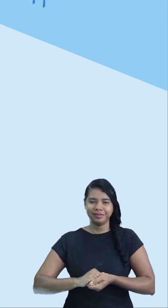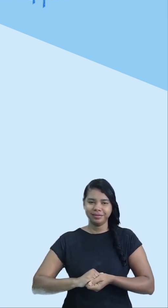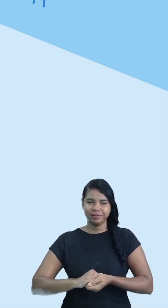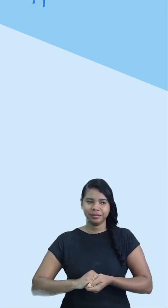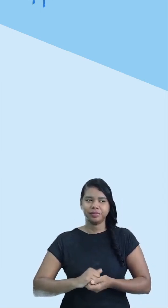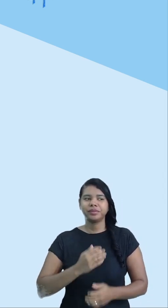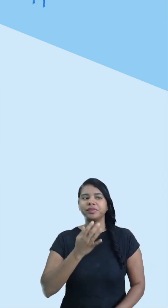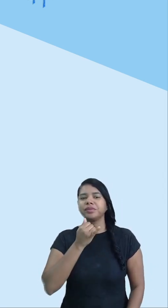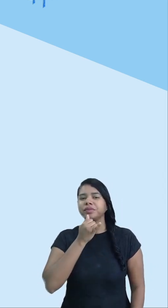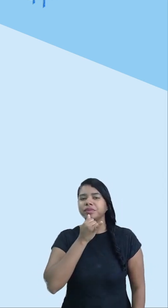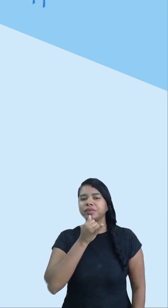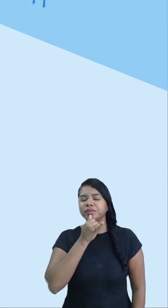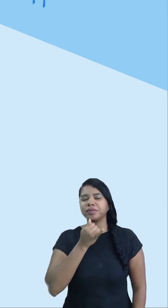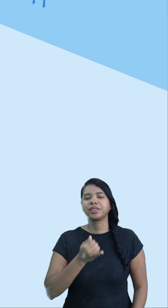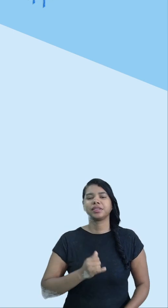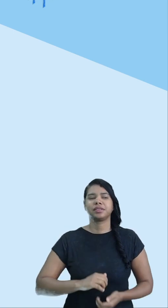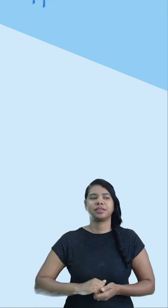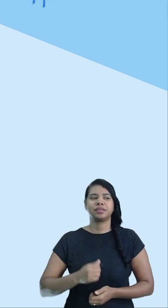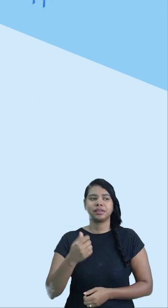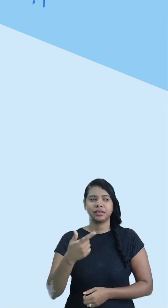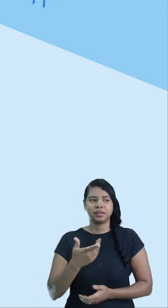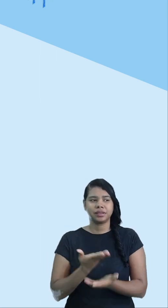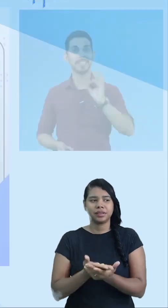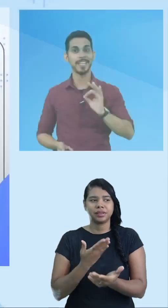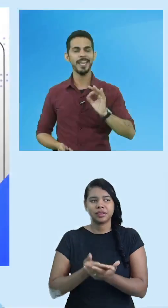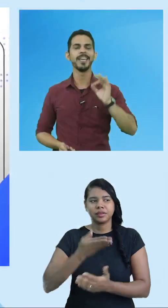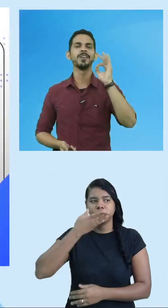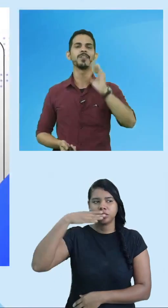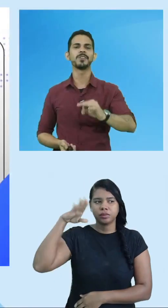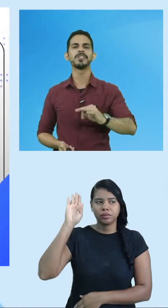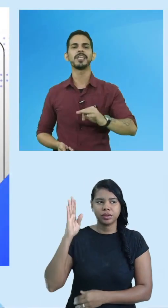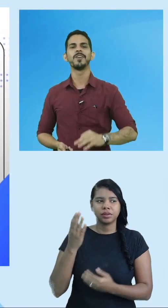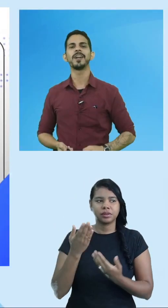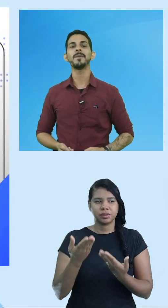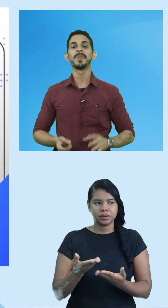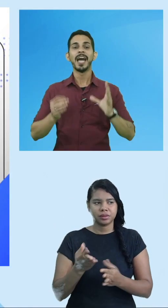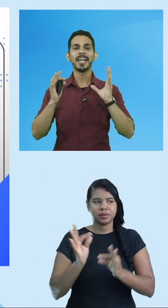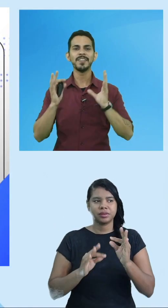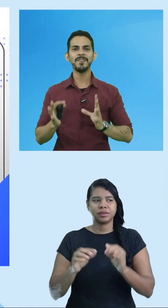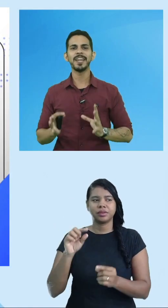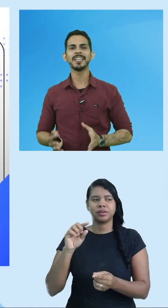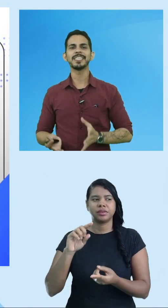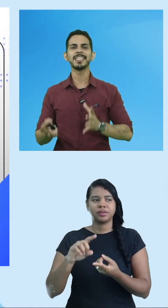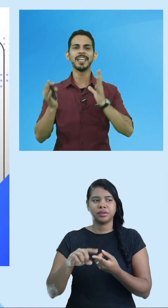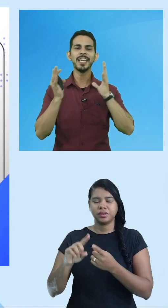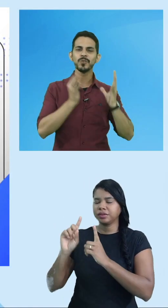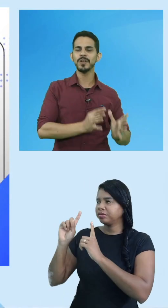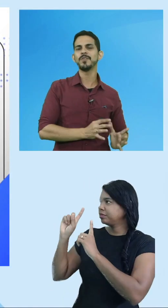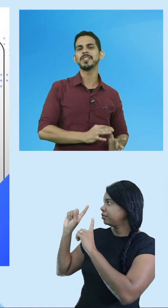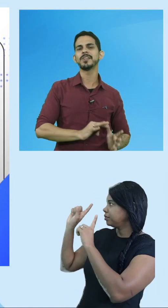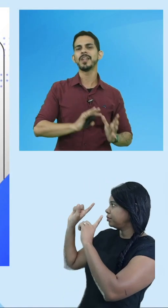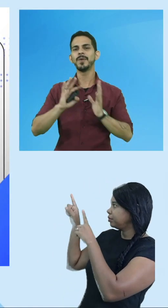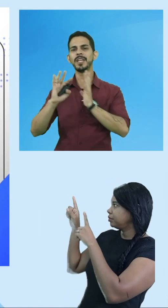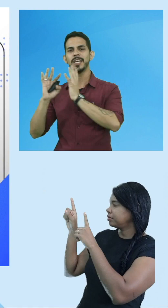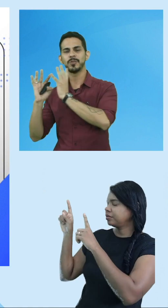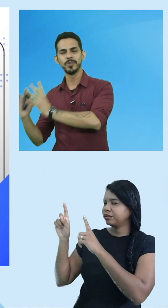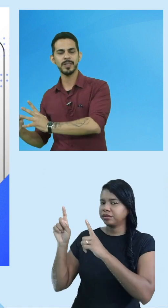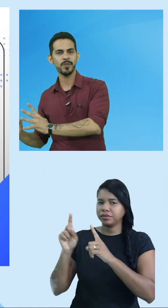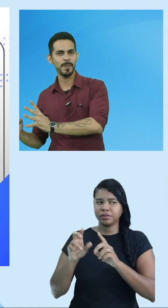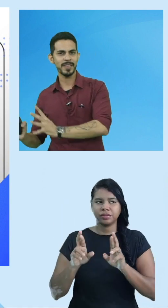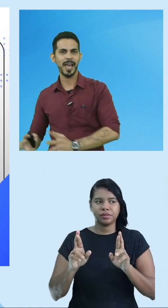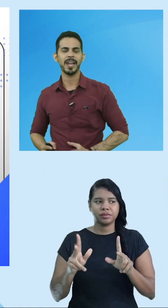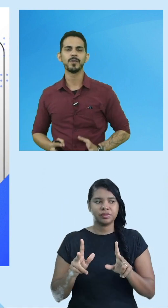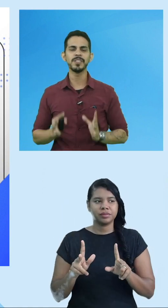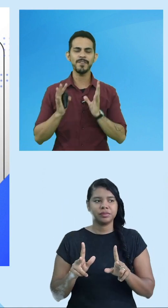Um exemplo aqui que a gente ficou na segunda aula, eu prometi para vocês que ia trazer, e eu trouxe agora, a diferença de leitura convencional e